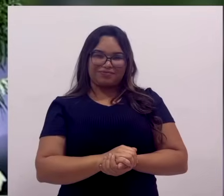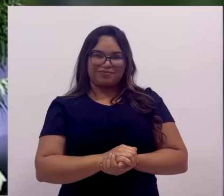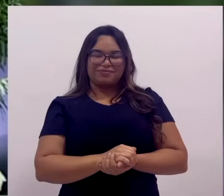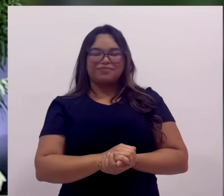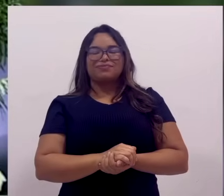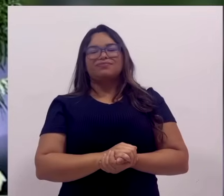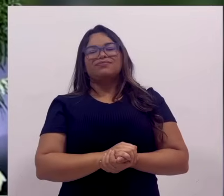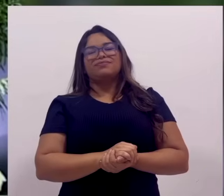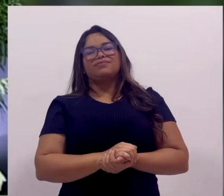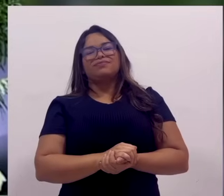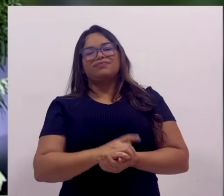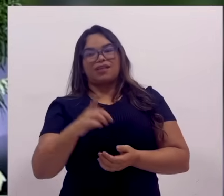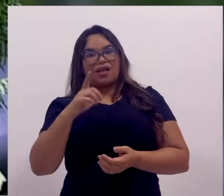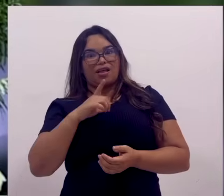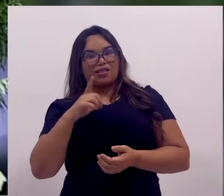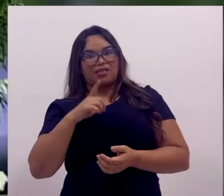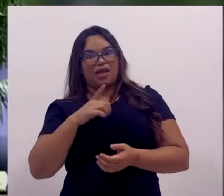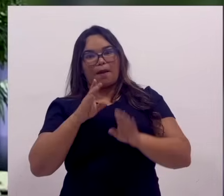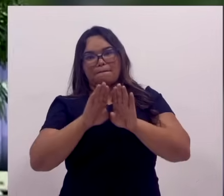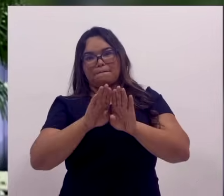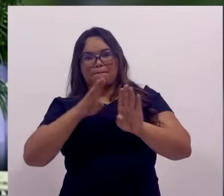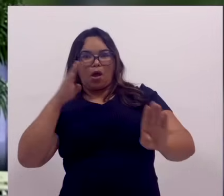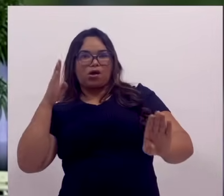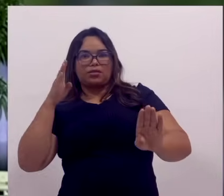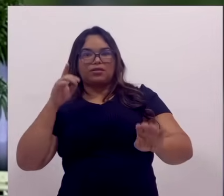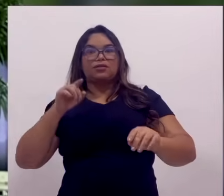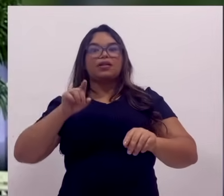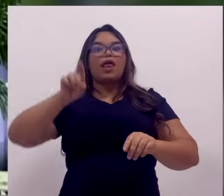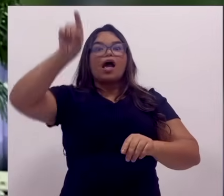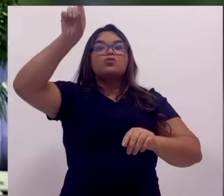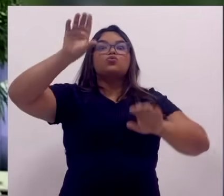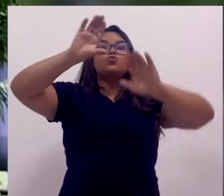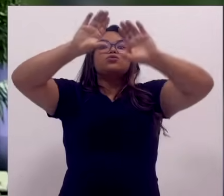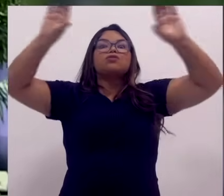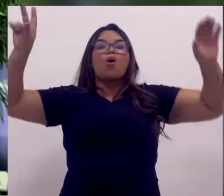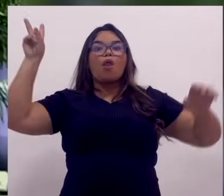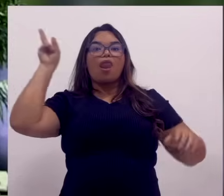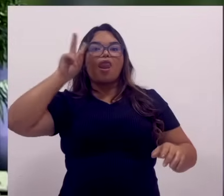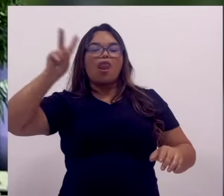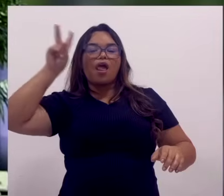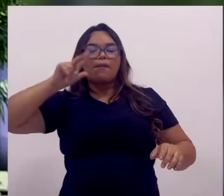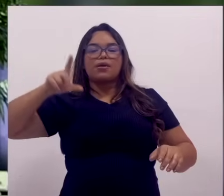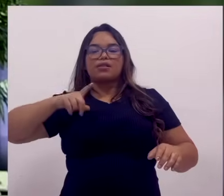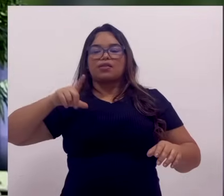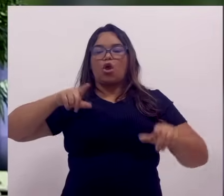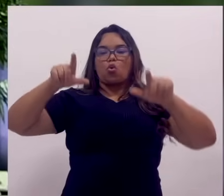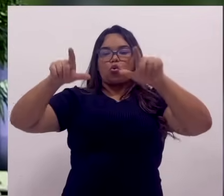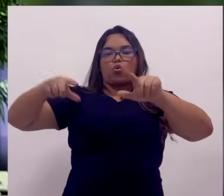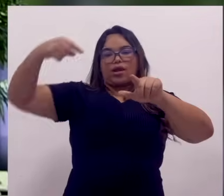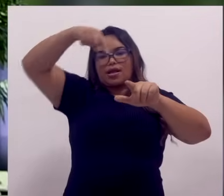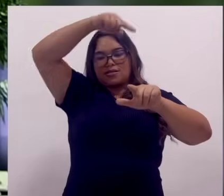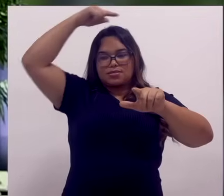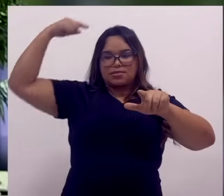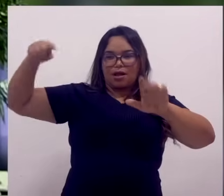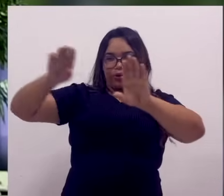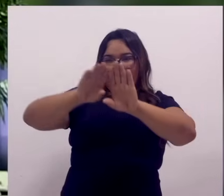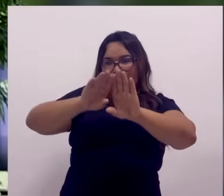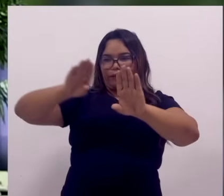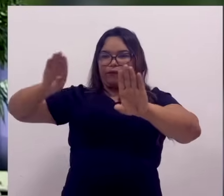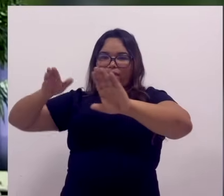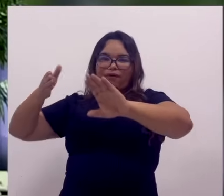você prefere, entre os compartimentos do santuário. E quando nós chegamos ao próximo período,